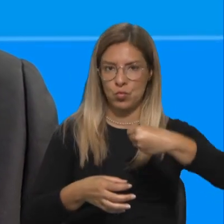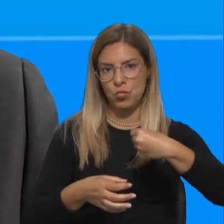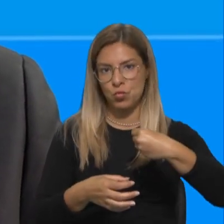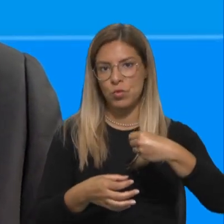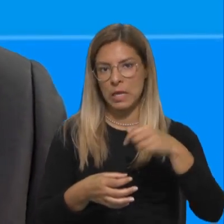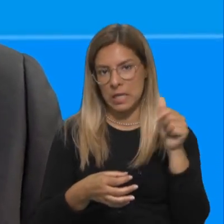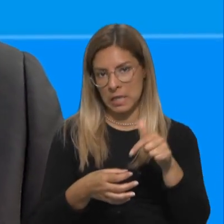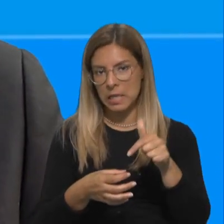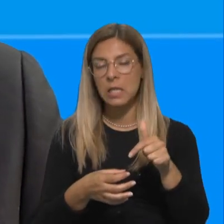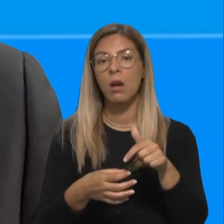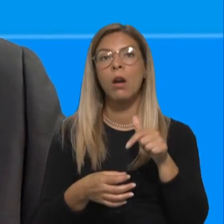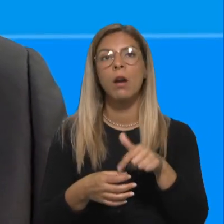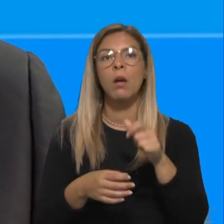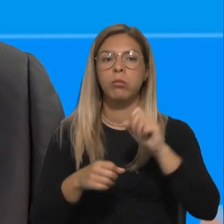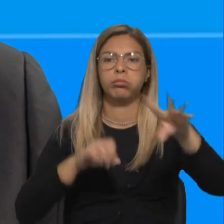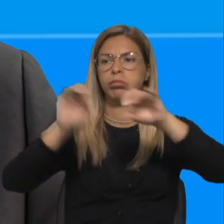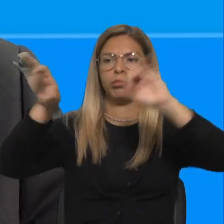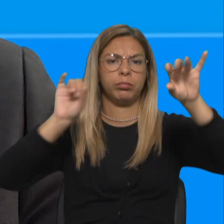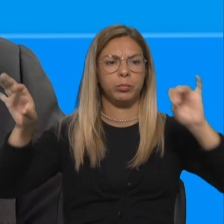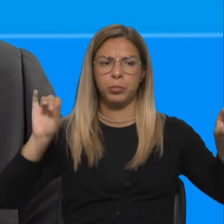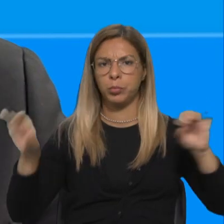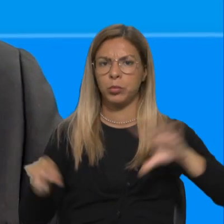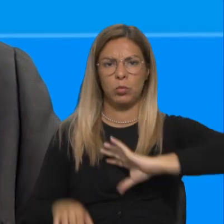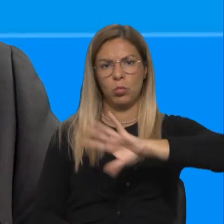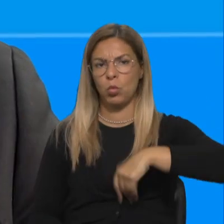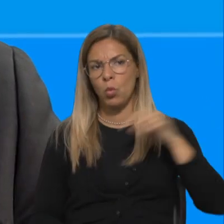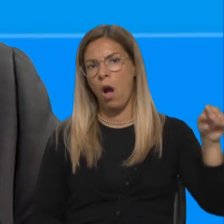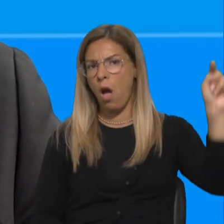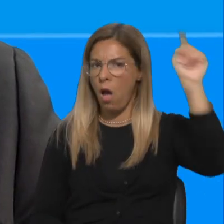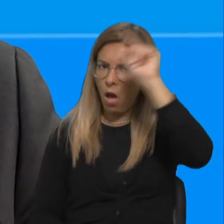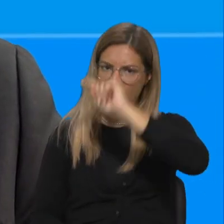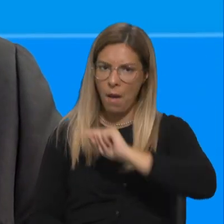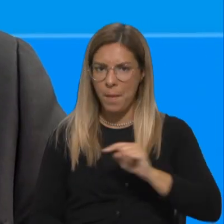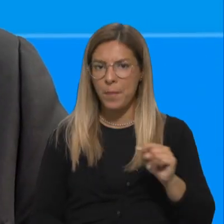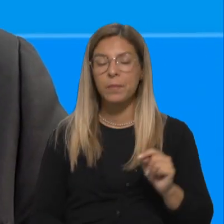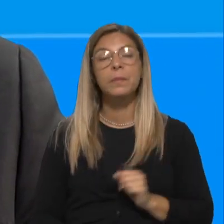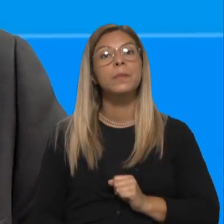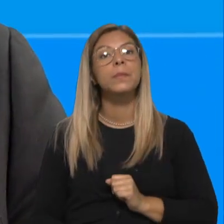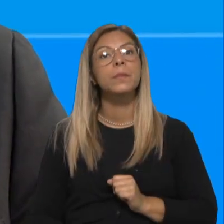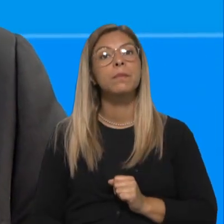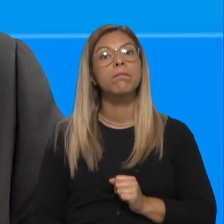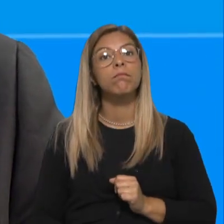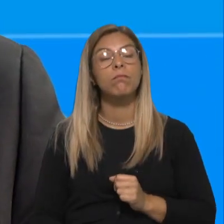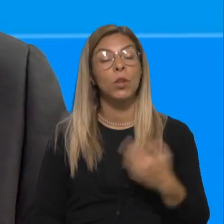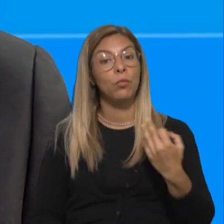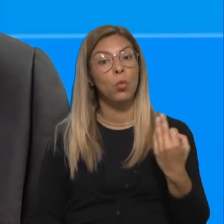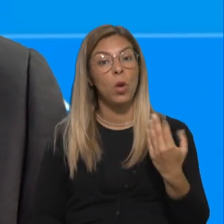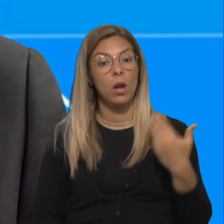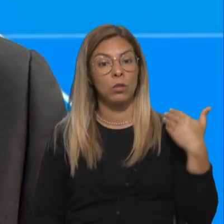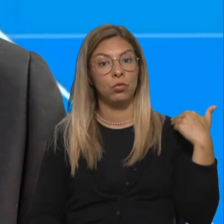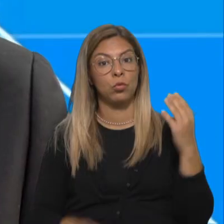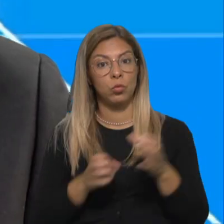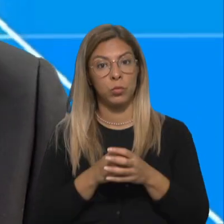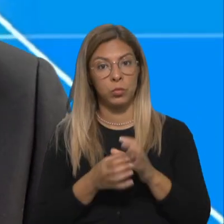espalhada por, enfim, todo o mundo, no fundo, que teve como origem as comunidades,